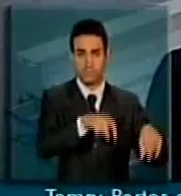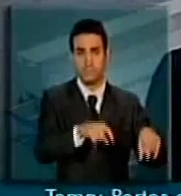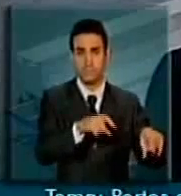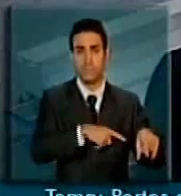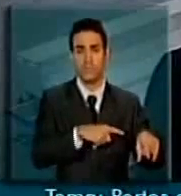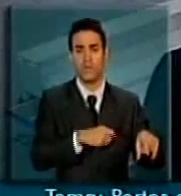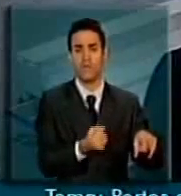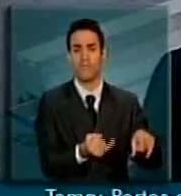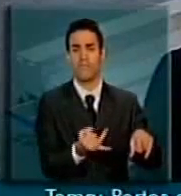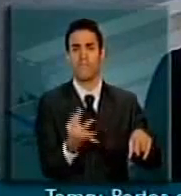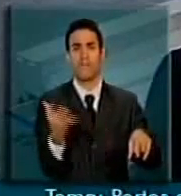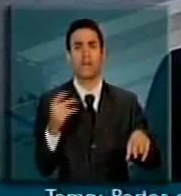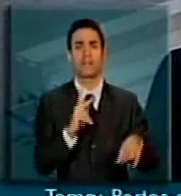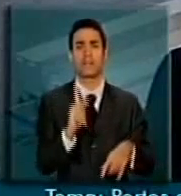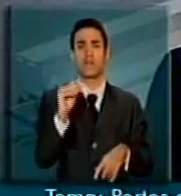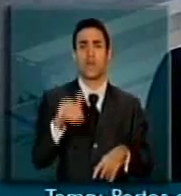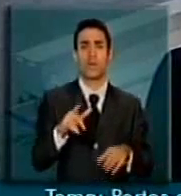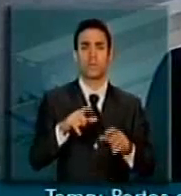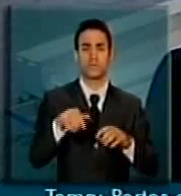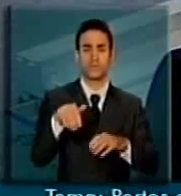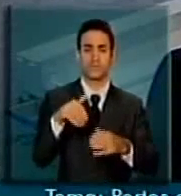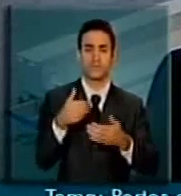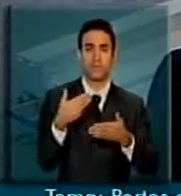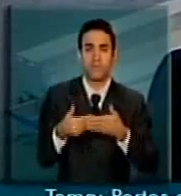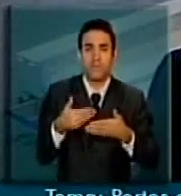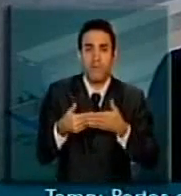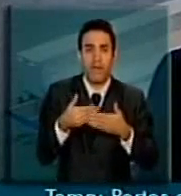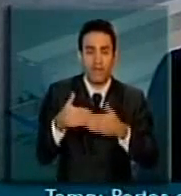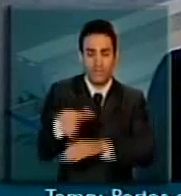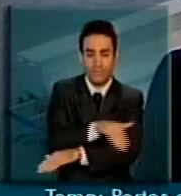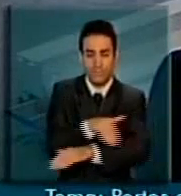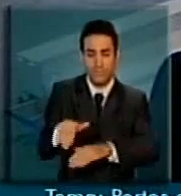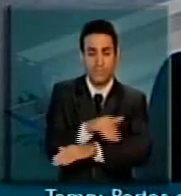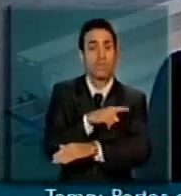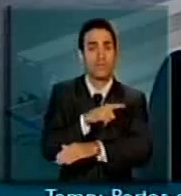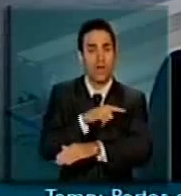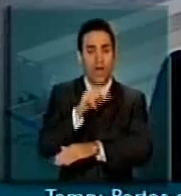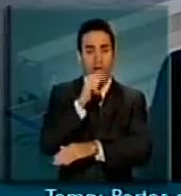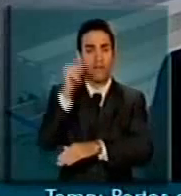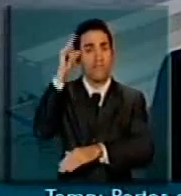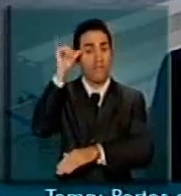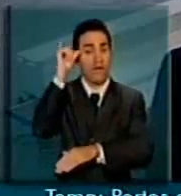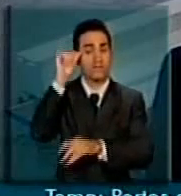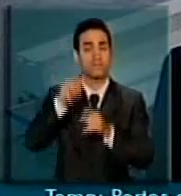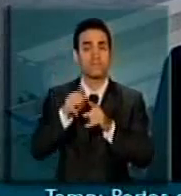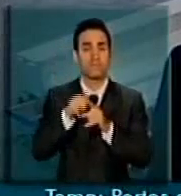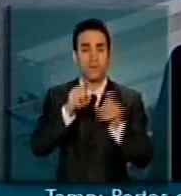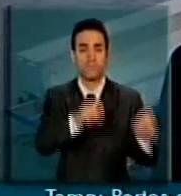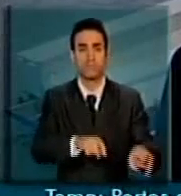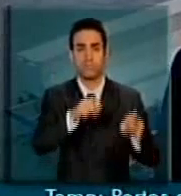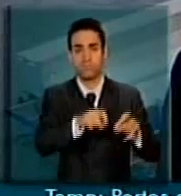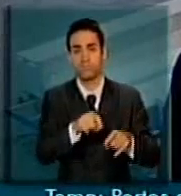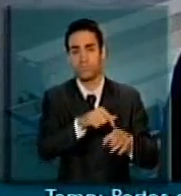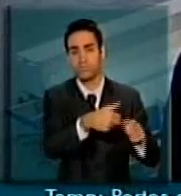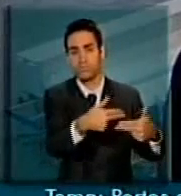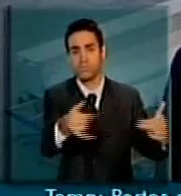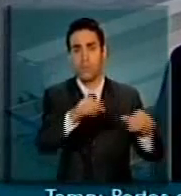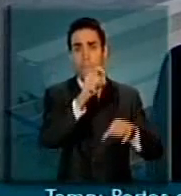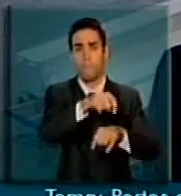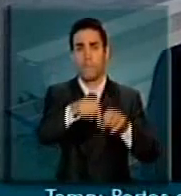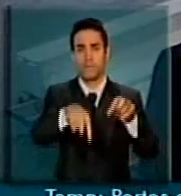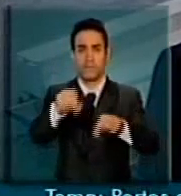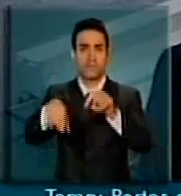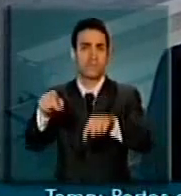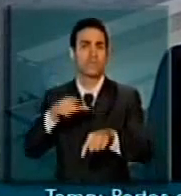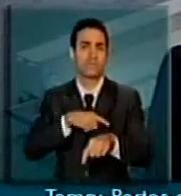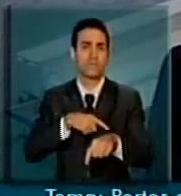de quilômetros em rodovias. Segundo o Instituto de Logística e Supply Chain, o Brasil tem uma